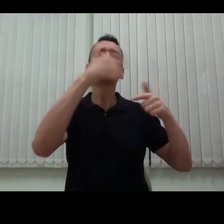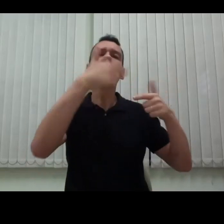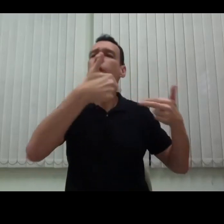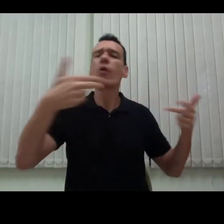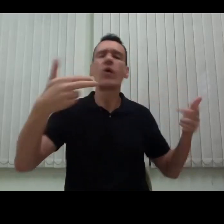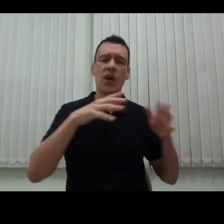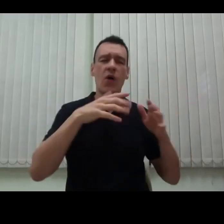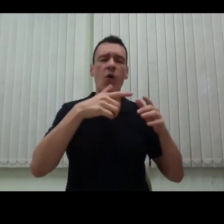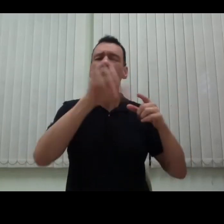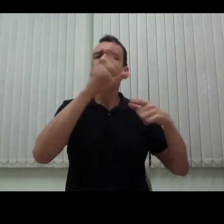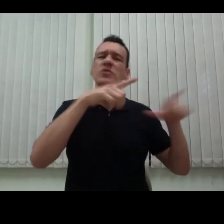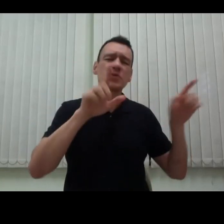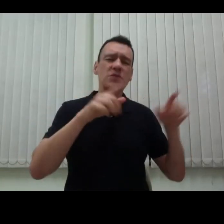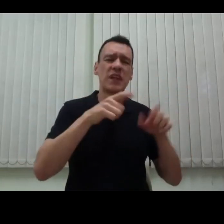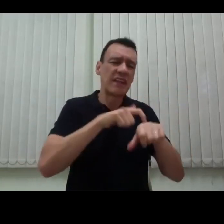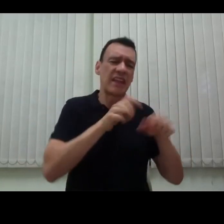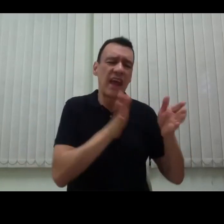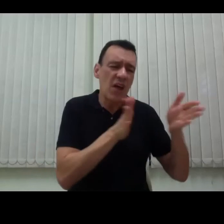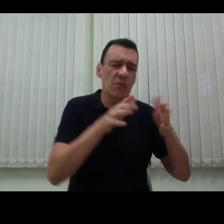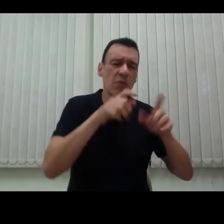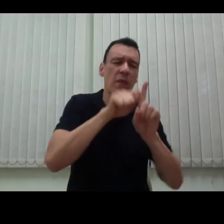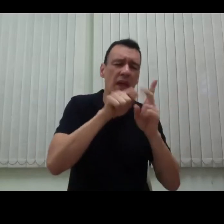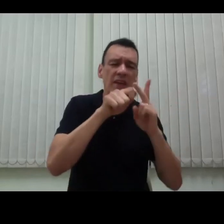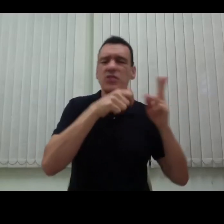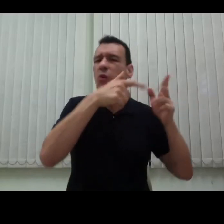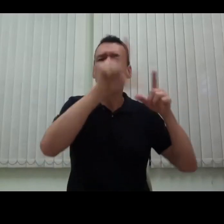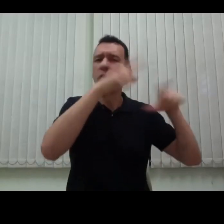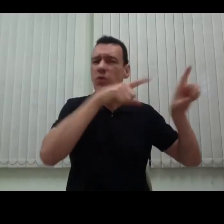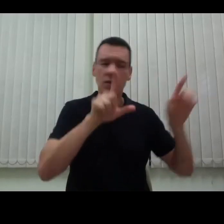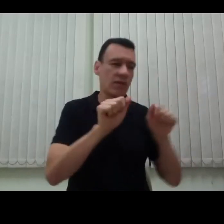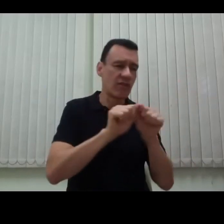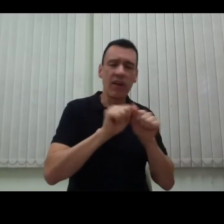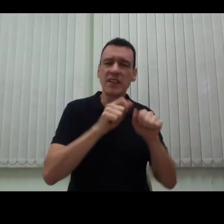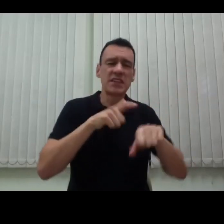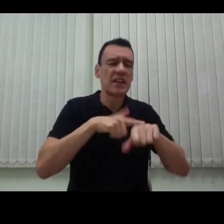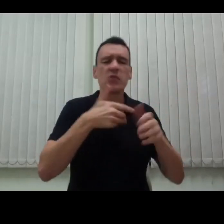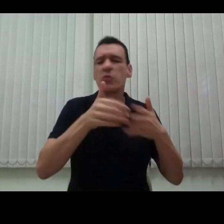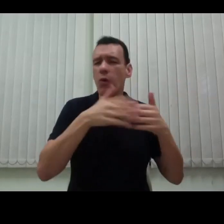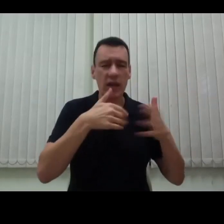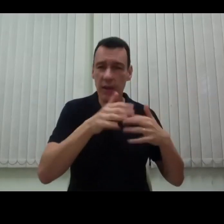de um bibliotecário individualmente, elas acabam sendo ações